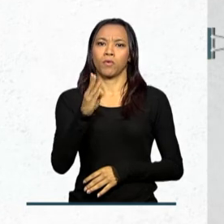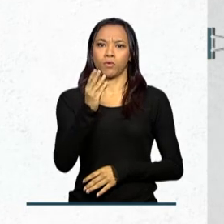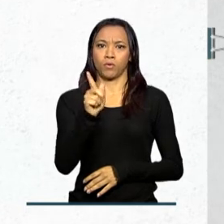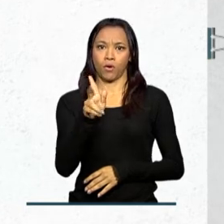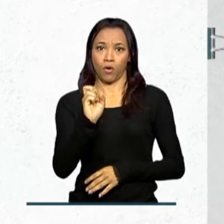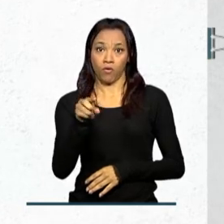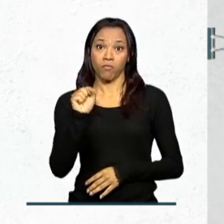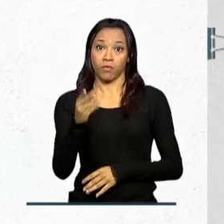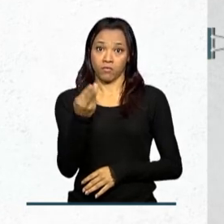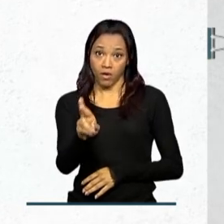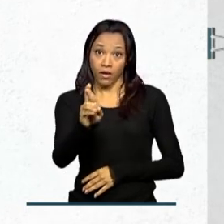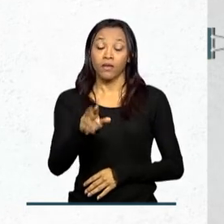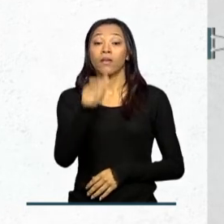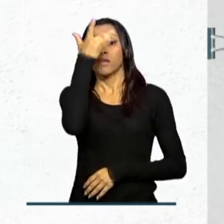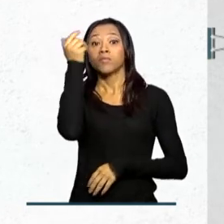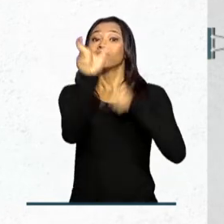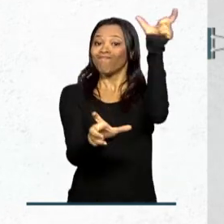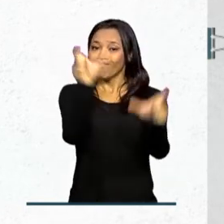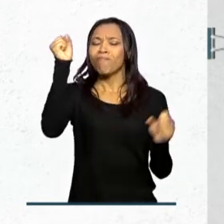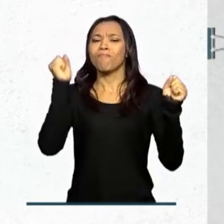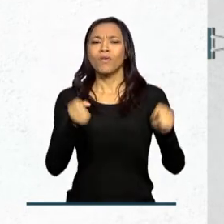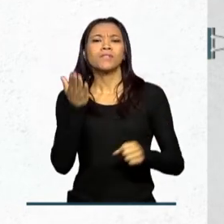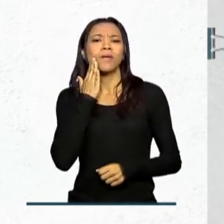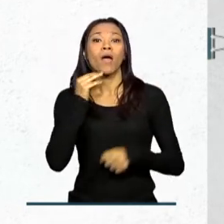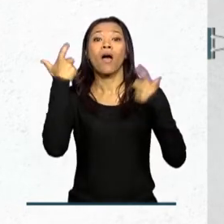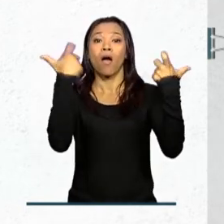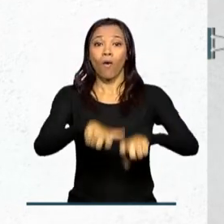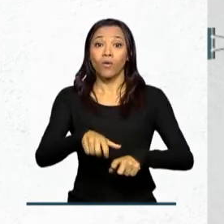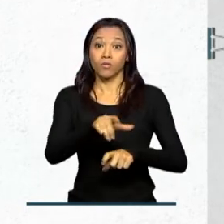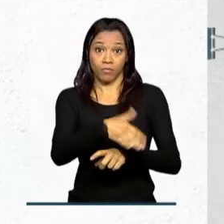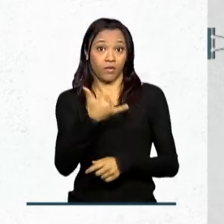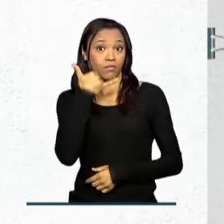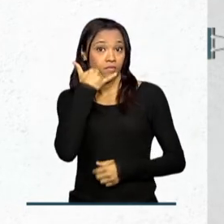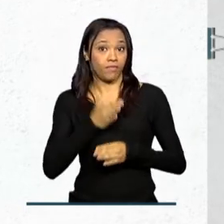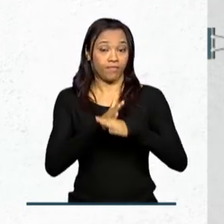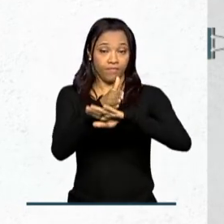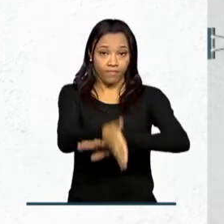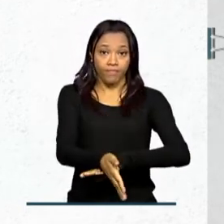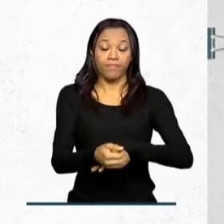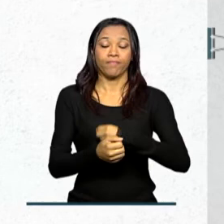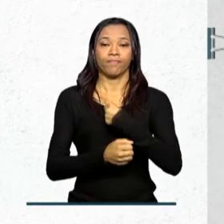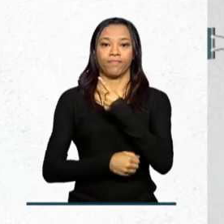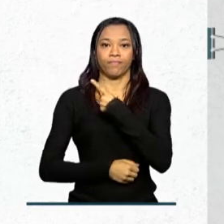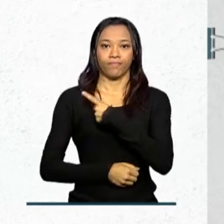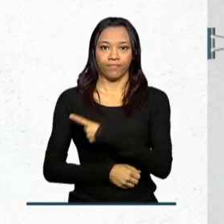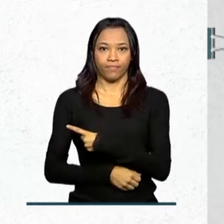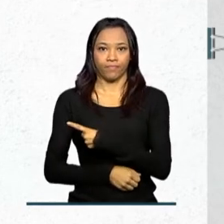enem.inep.gov.br. O candidato também pode saber onde fará as provas pelo telefone. O número é